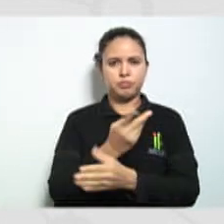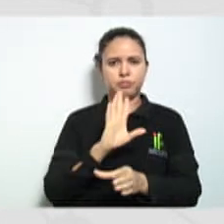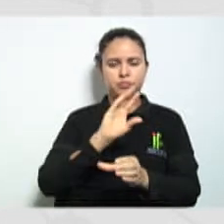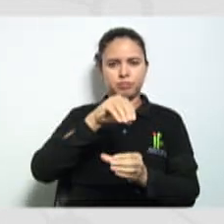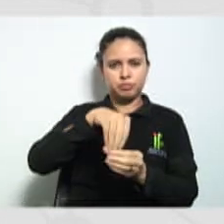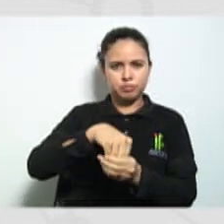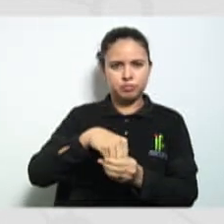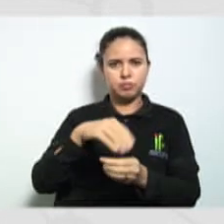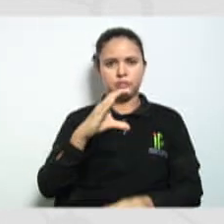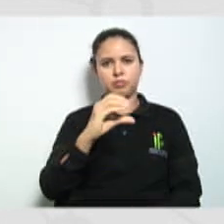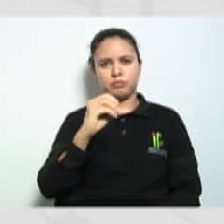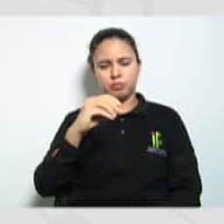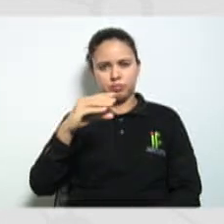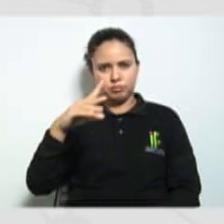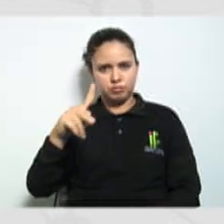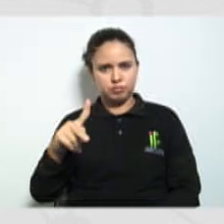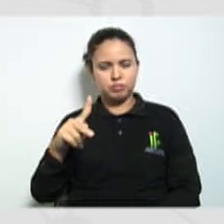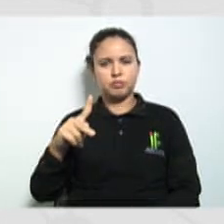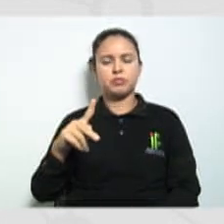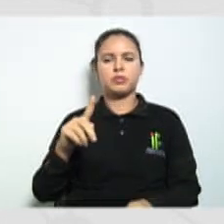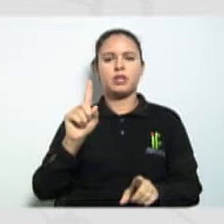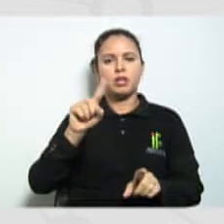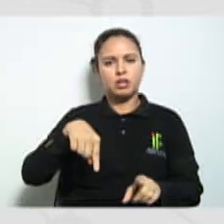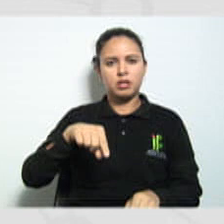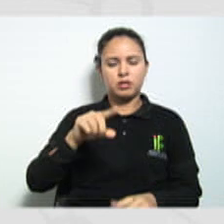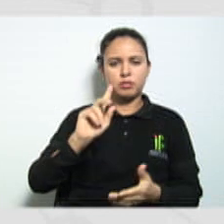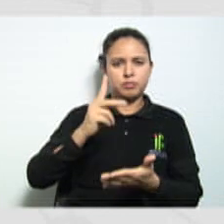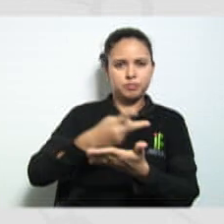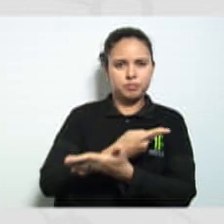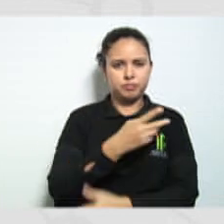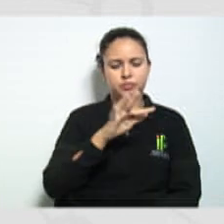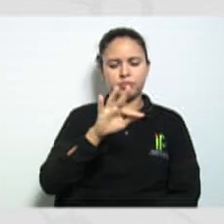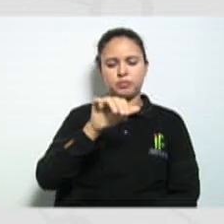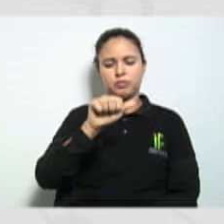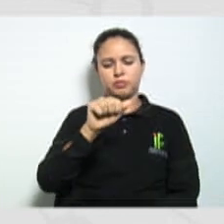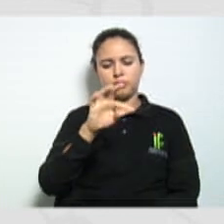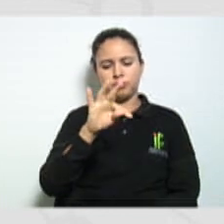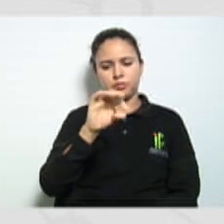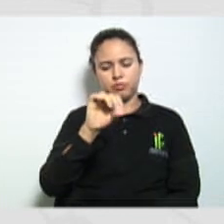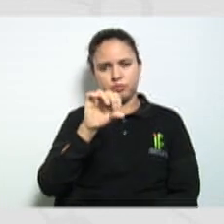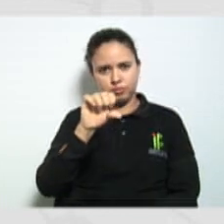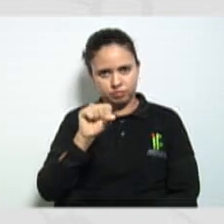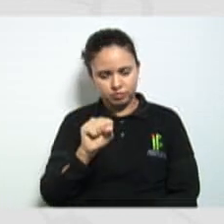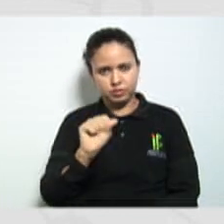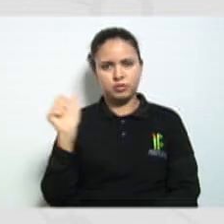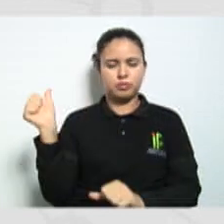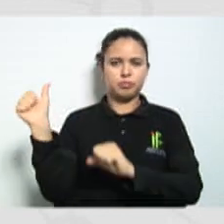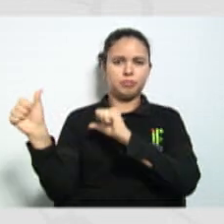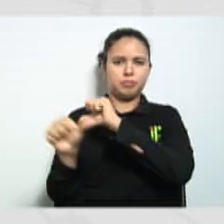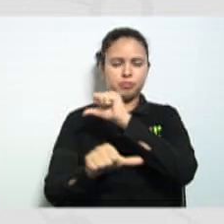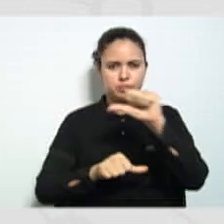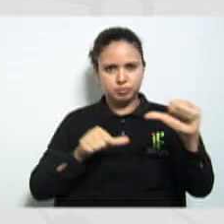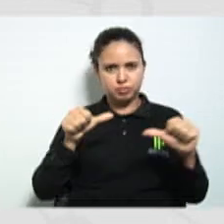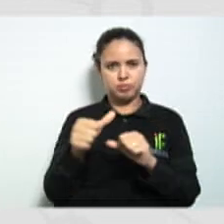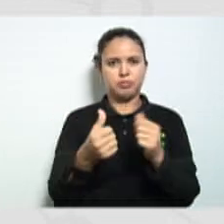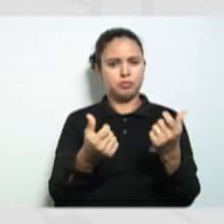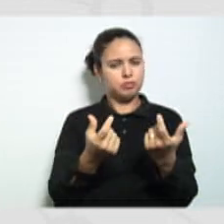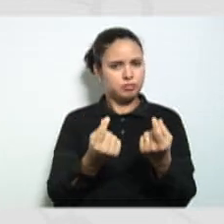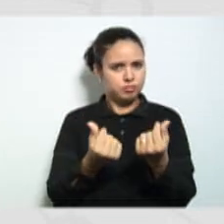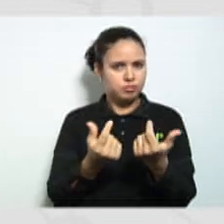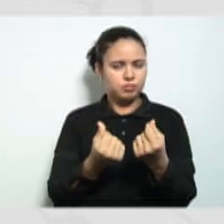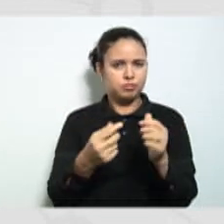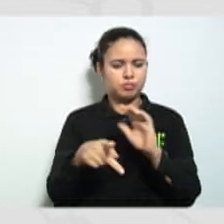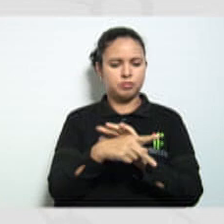os fatos que ocorrem na cooperativa, que vão alterar o patrimônio da cooperativa,